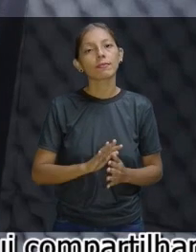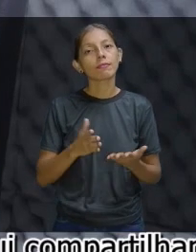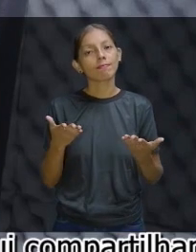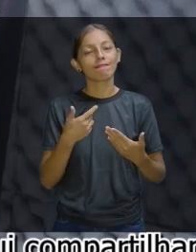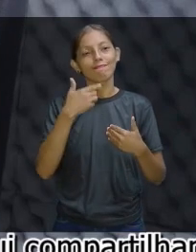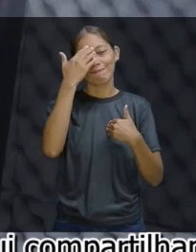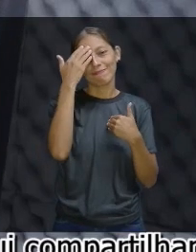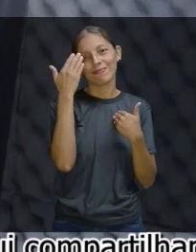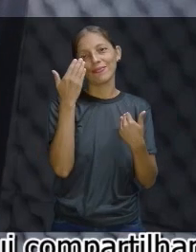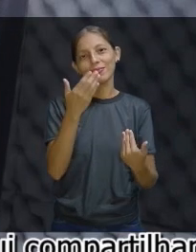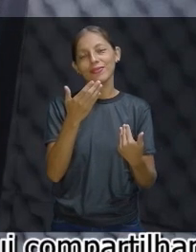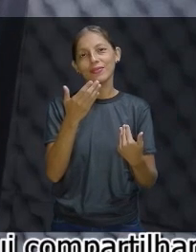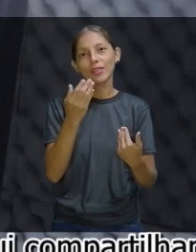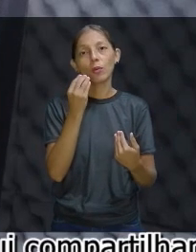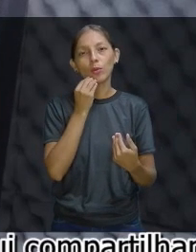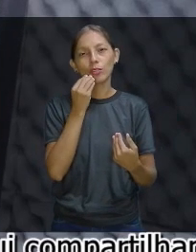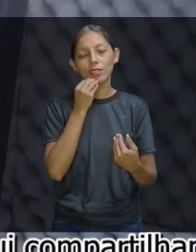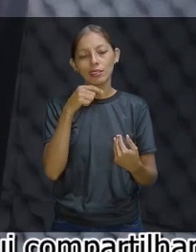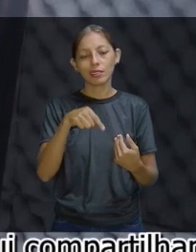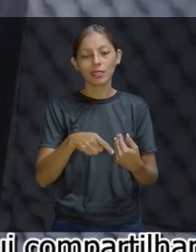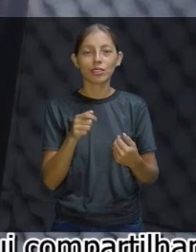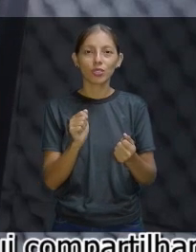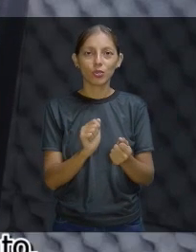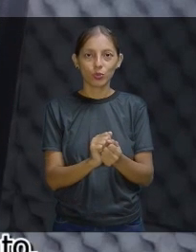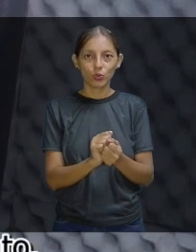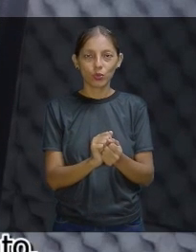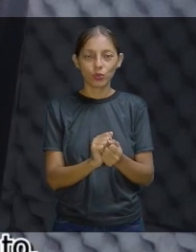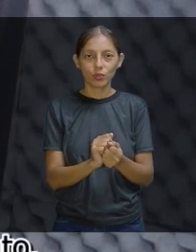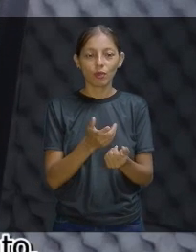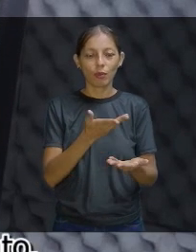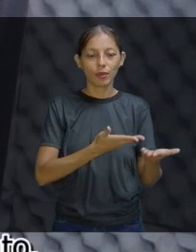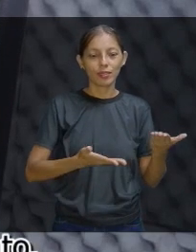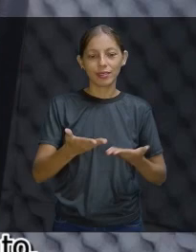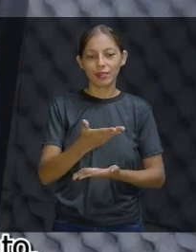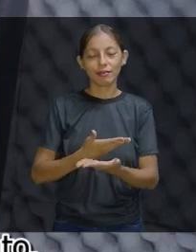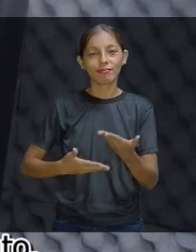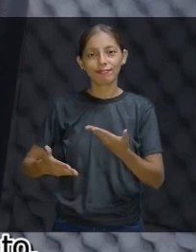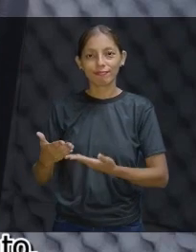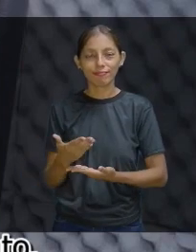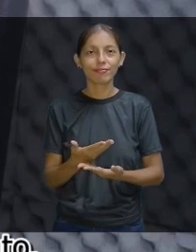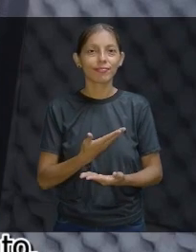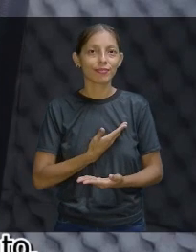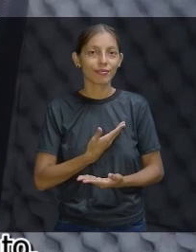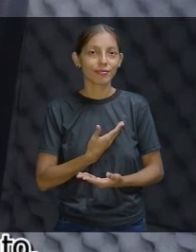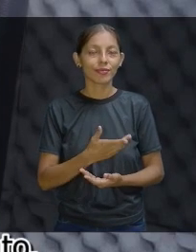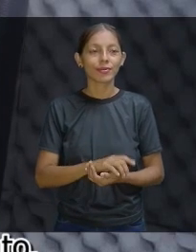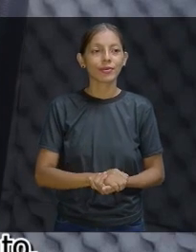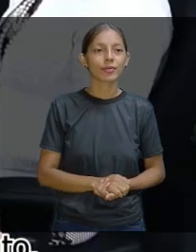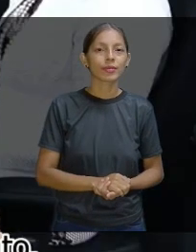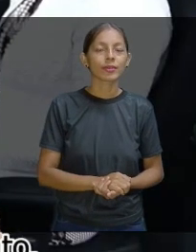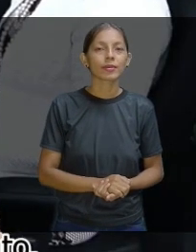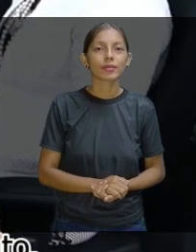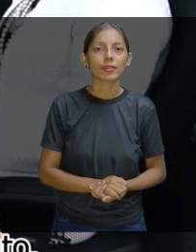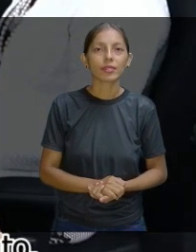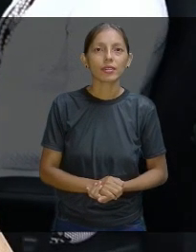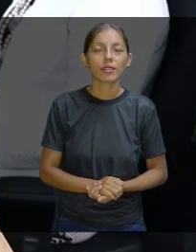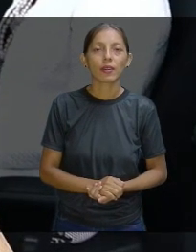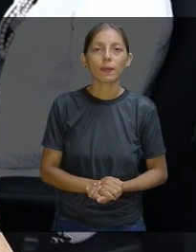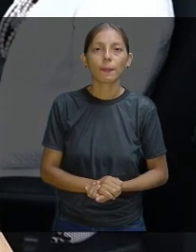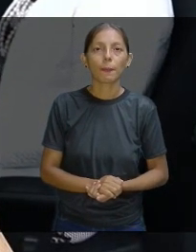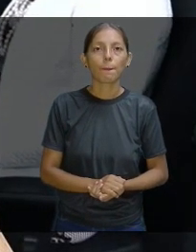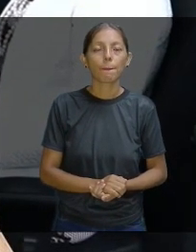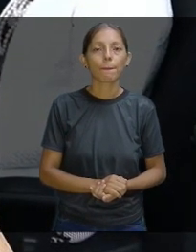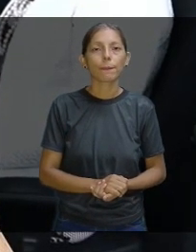essa oportunidade de estar aqui compartilhando com os colegas aqui em Belo Horizonte esse evento. Muito bem, doutor